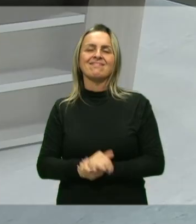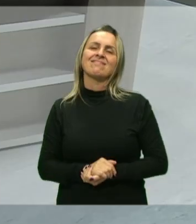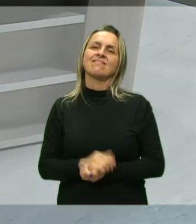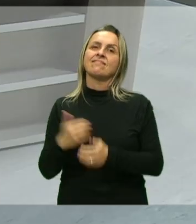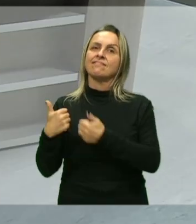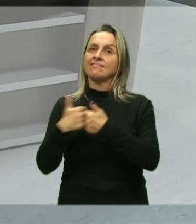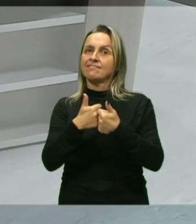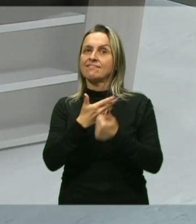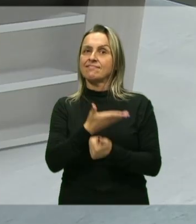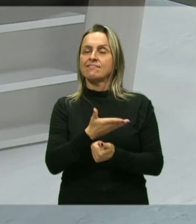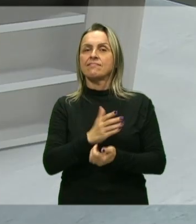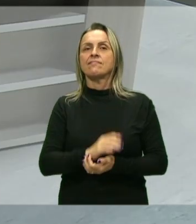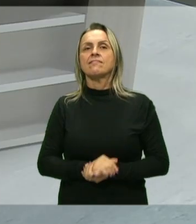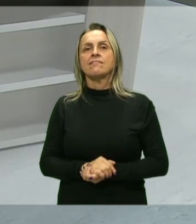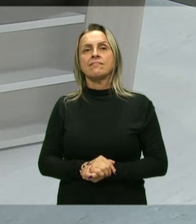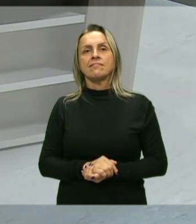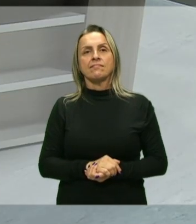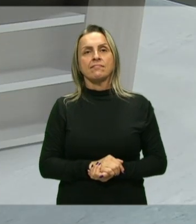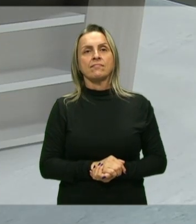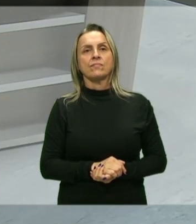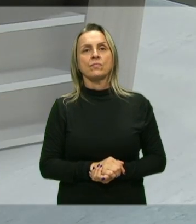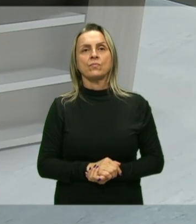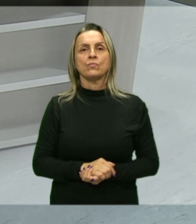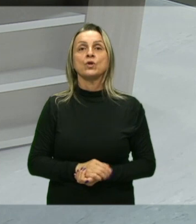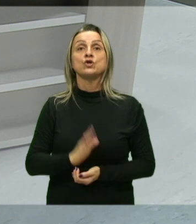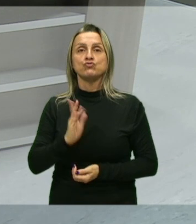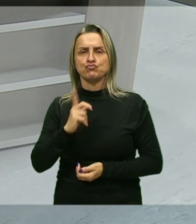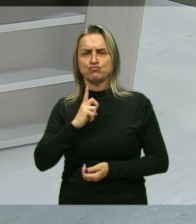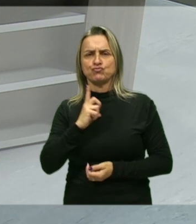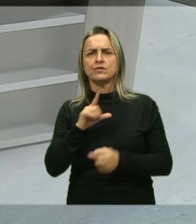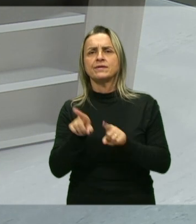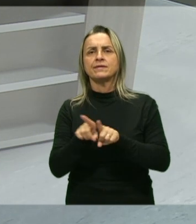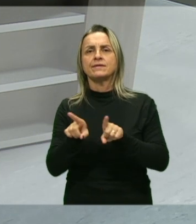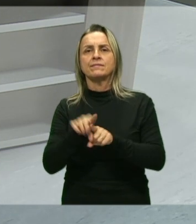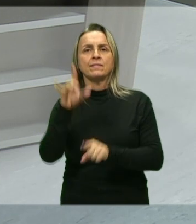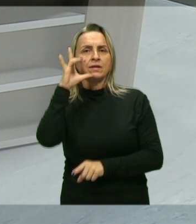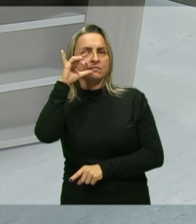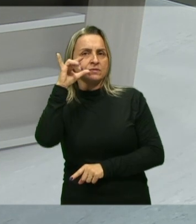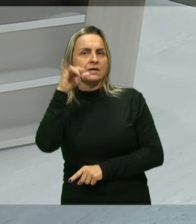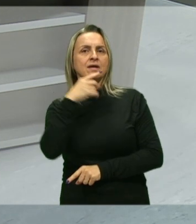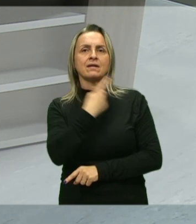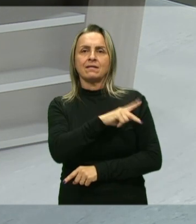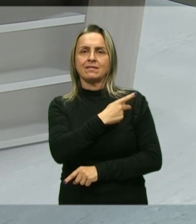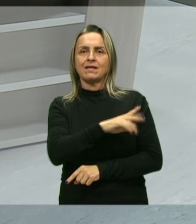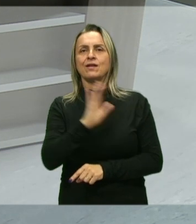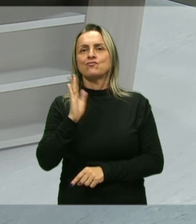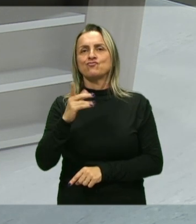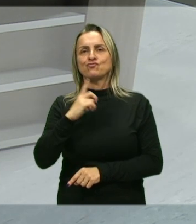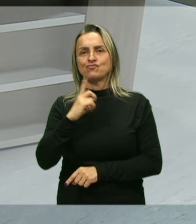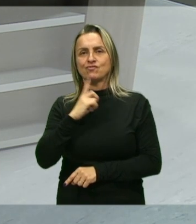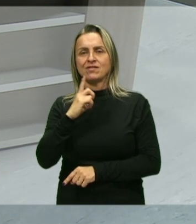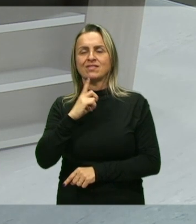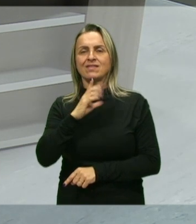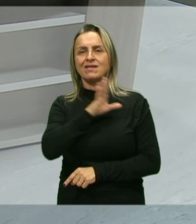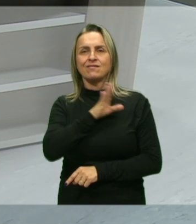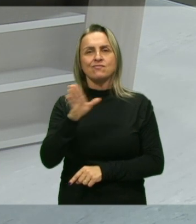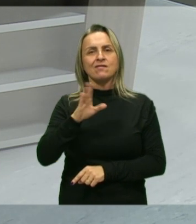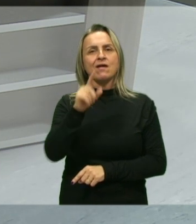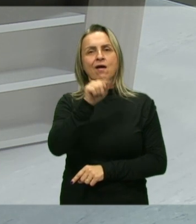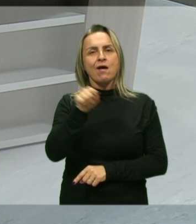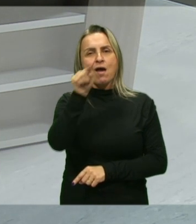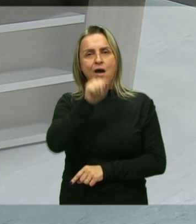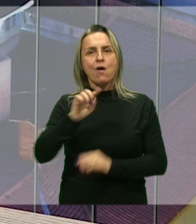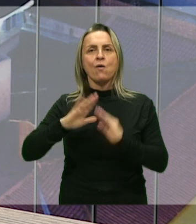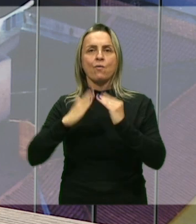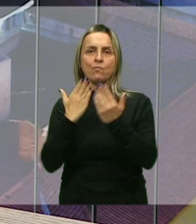Sim, na bio do Instagram da Hibisco lá já está o arroba da escola também, o pessoal pode entrar lá e já ir direto para o link do arroba da escola e